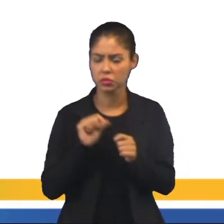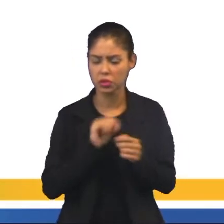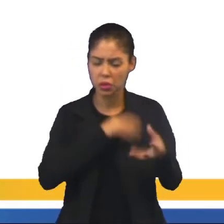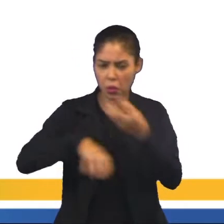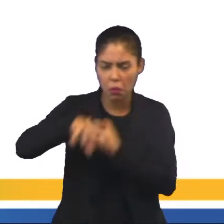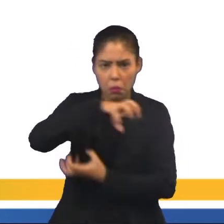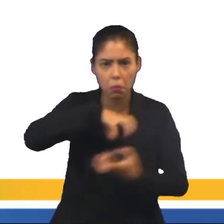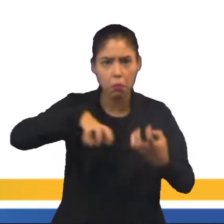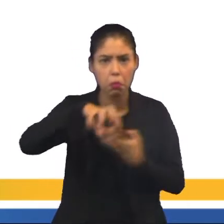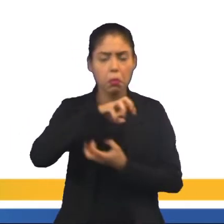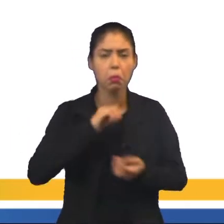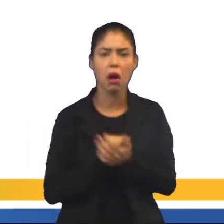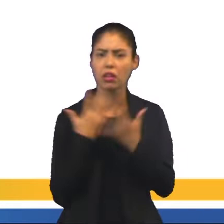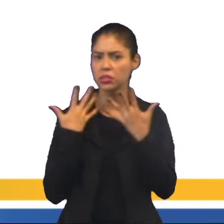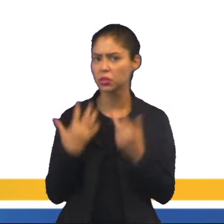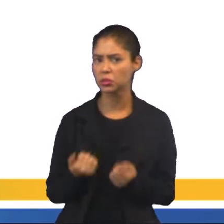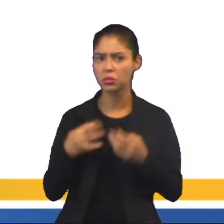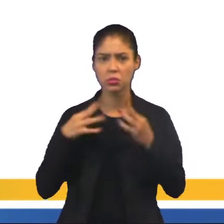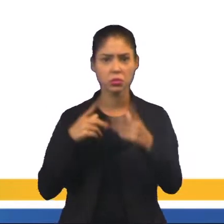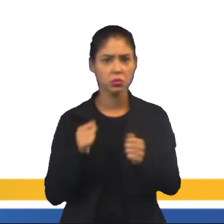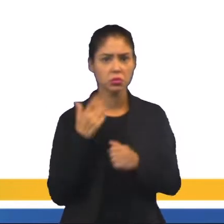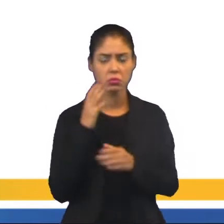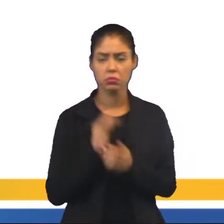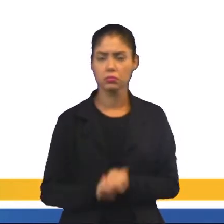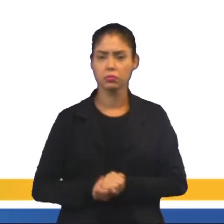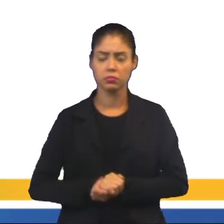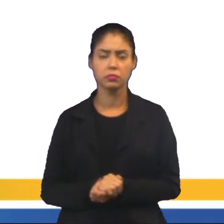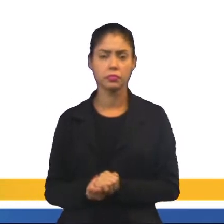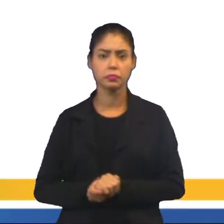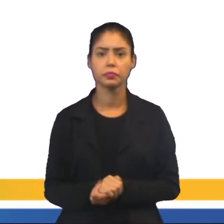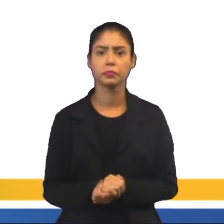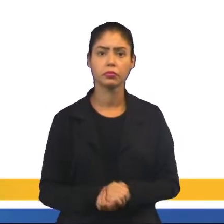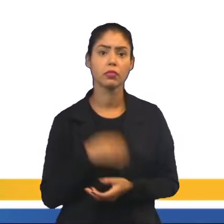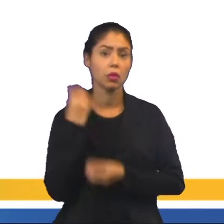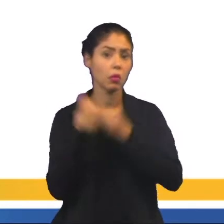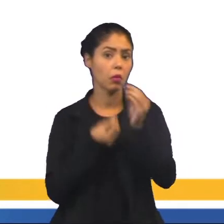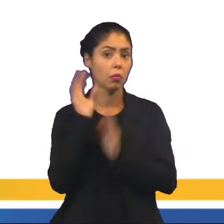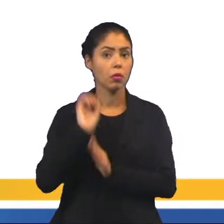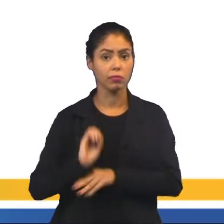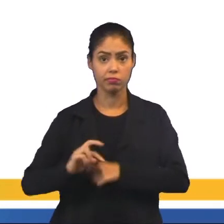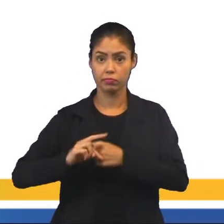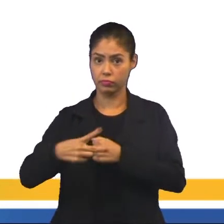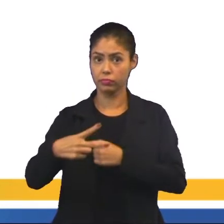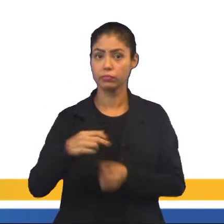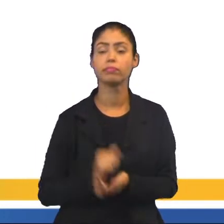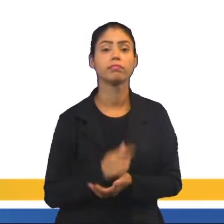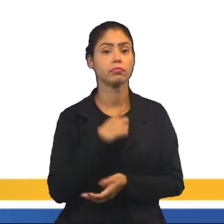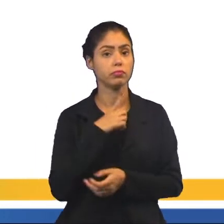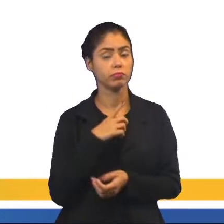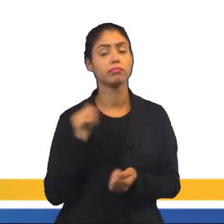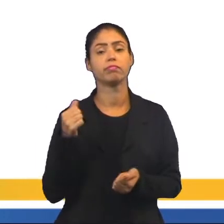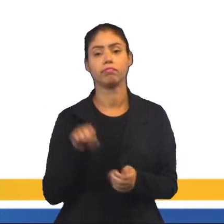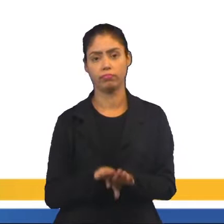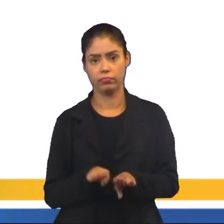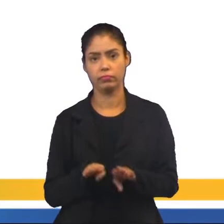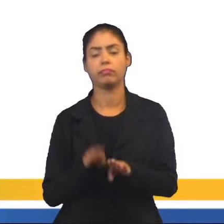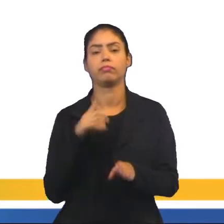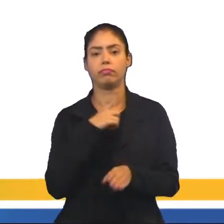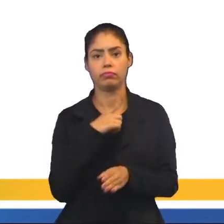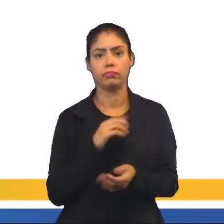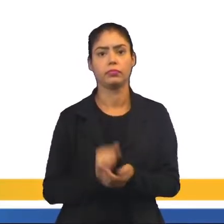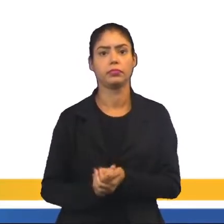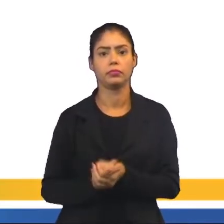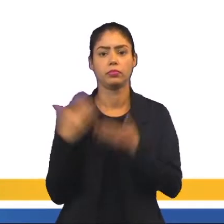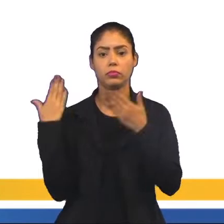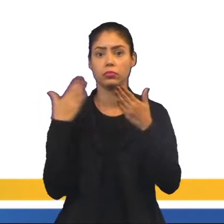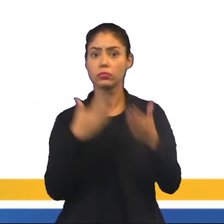uma revolução, porque elas aceitam essa condição servil, certo? E como consequência, o sujeito tende a